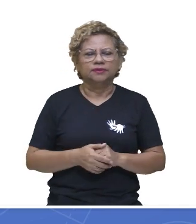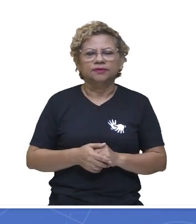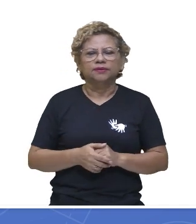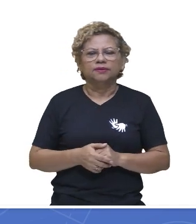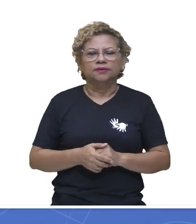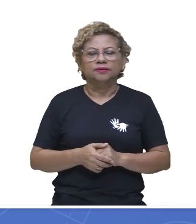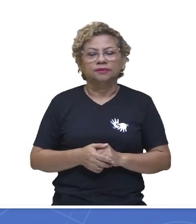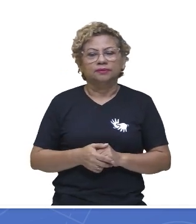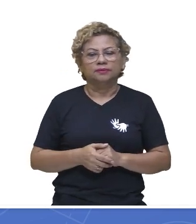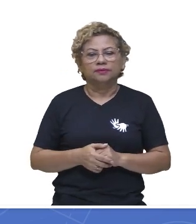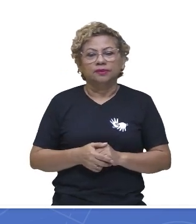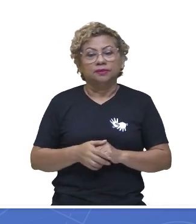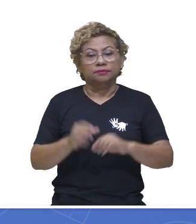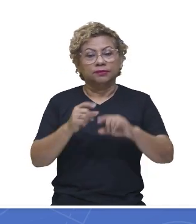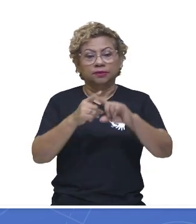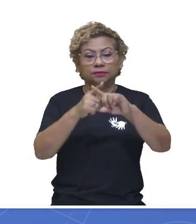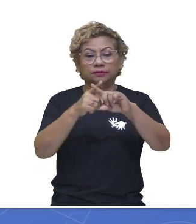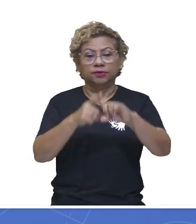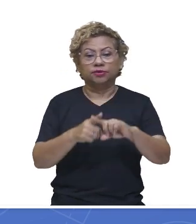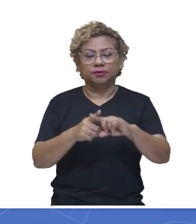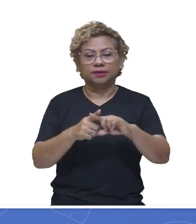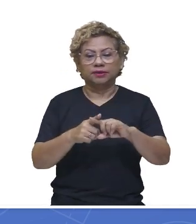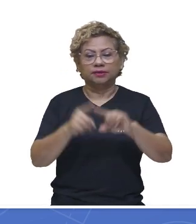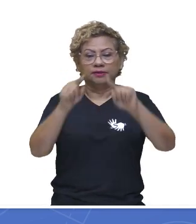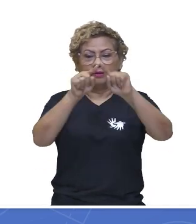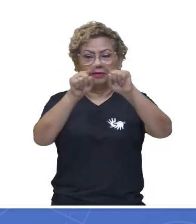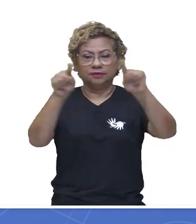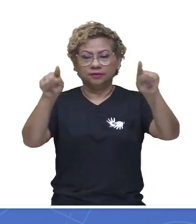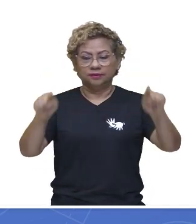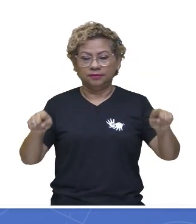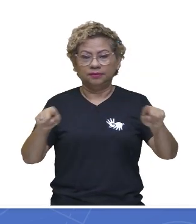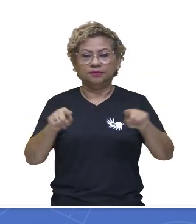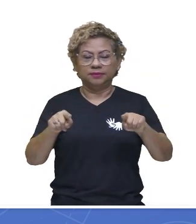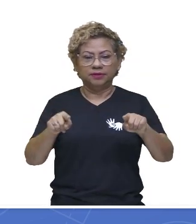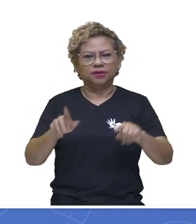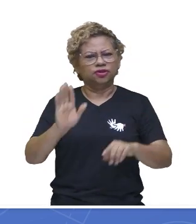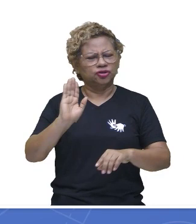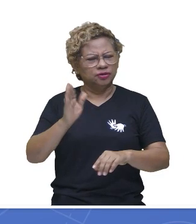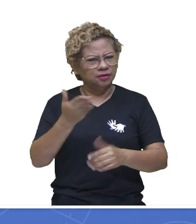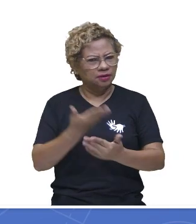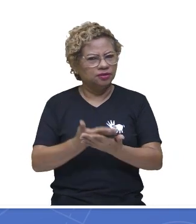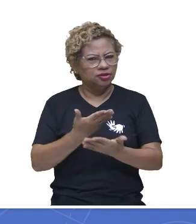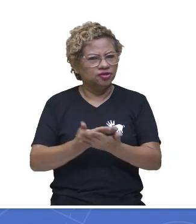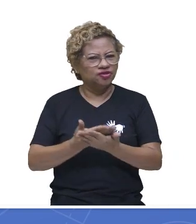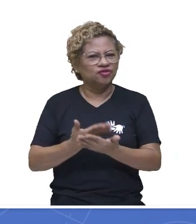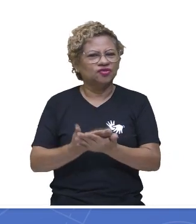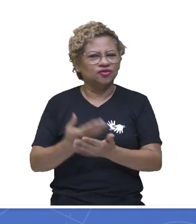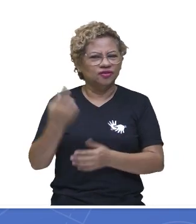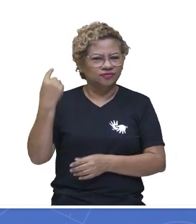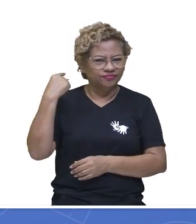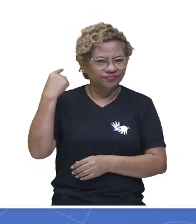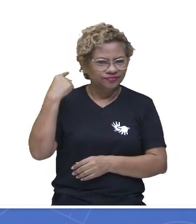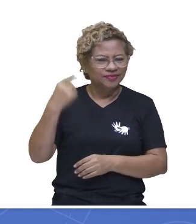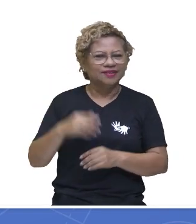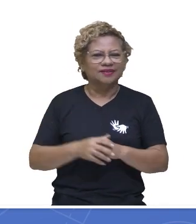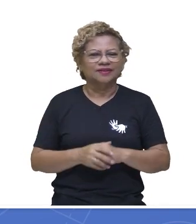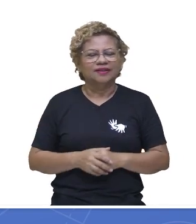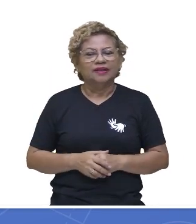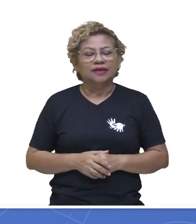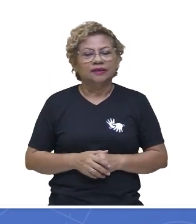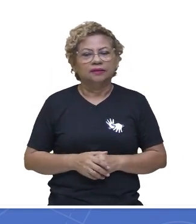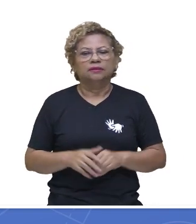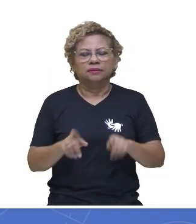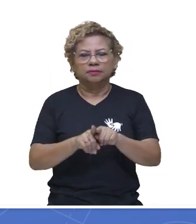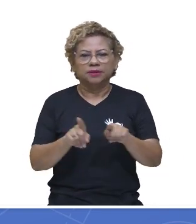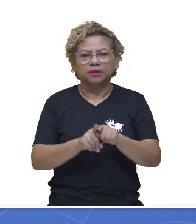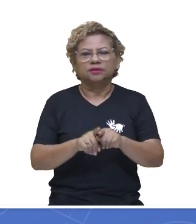de matrizes, ok? Já estudamos em outras oportunidades a adição e subtração